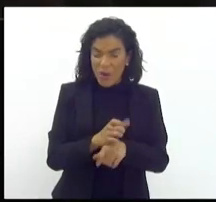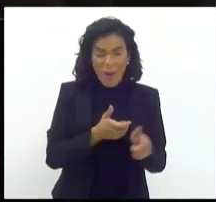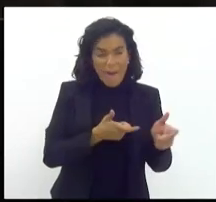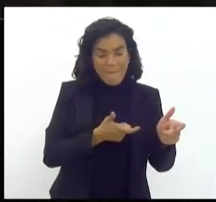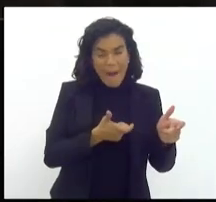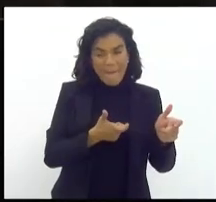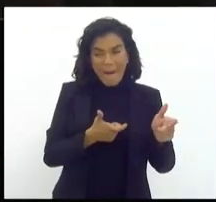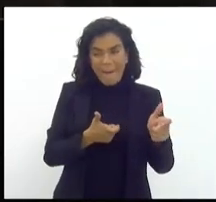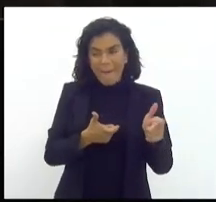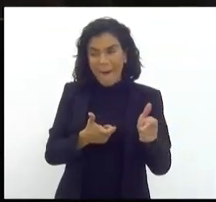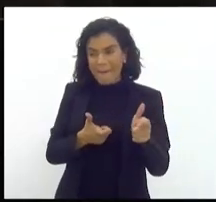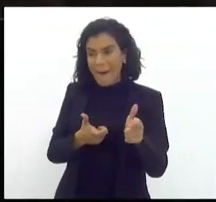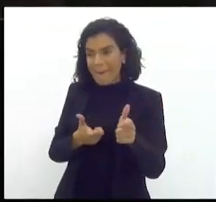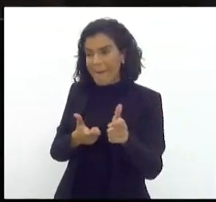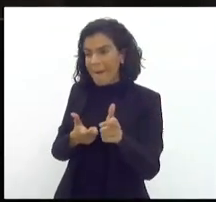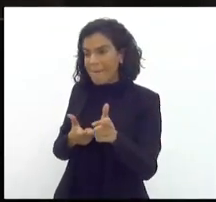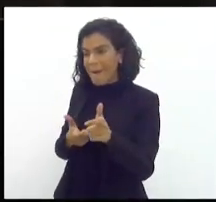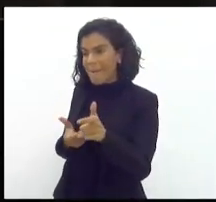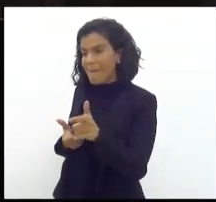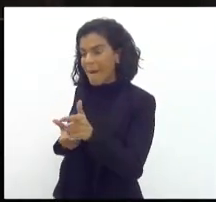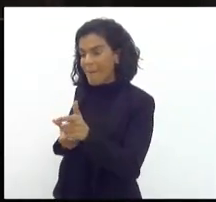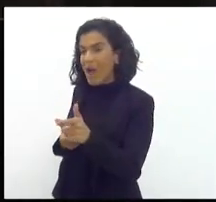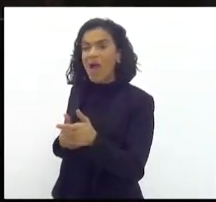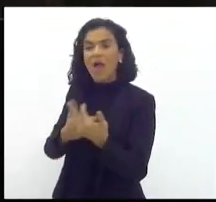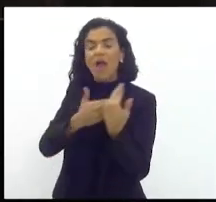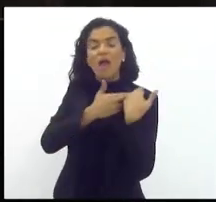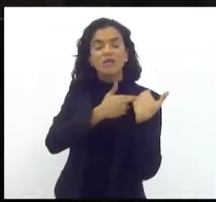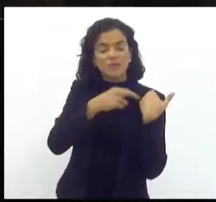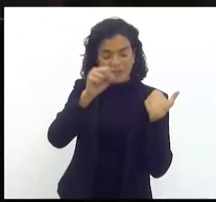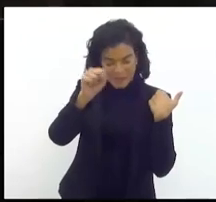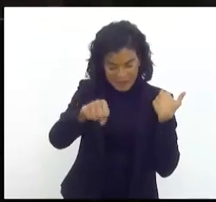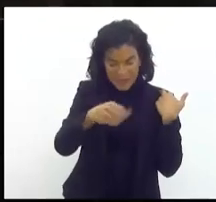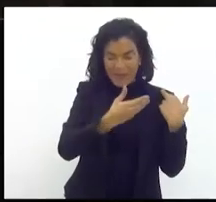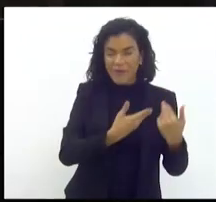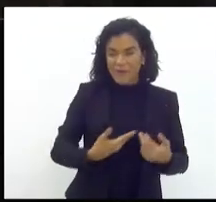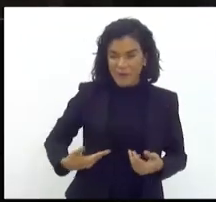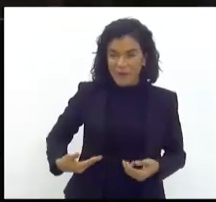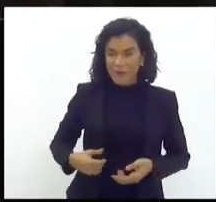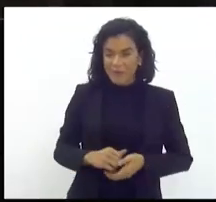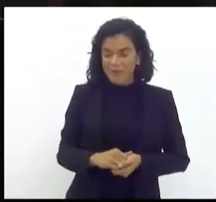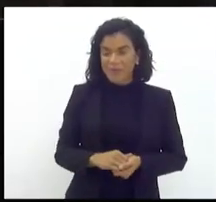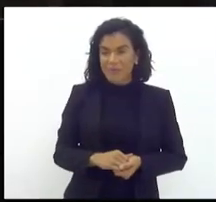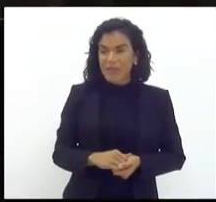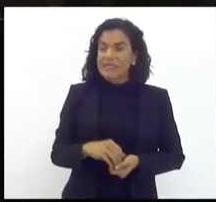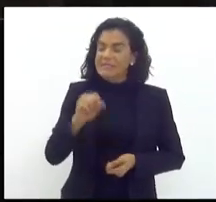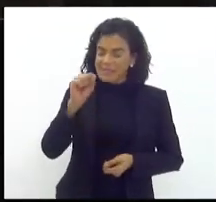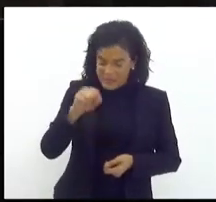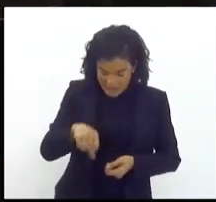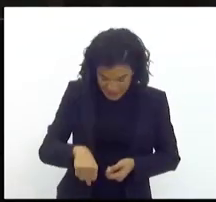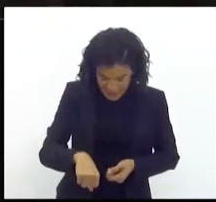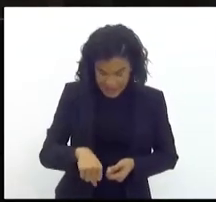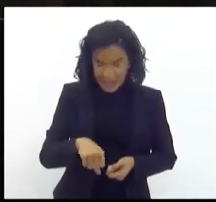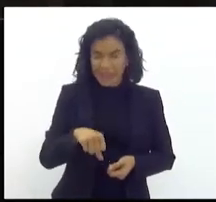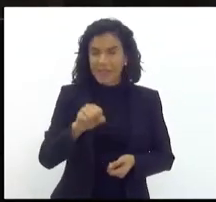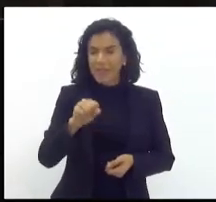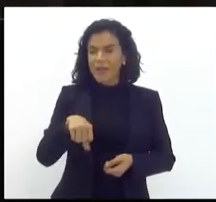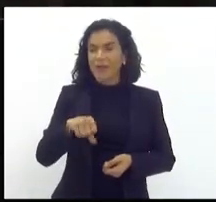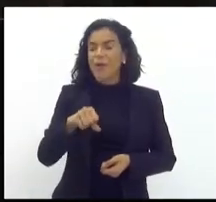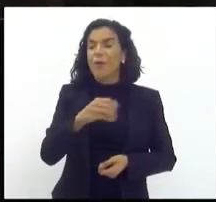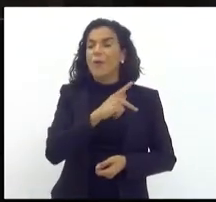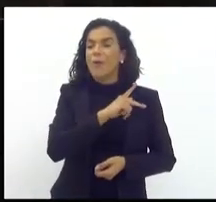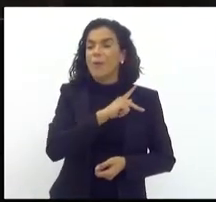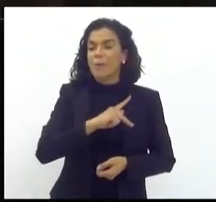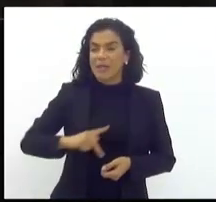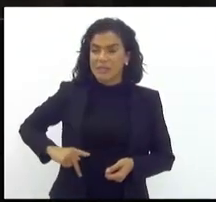assassinatos responsável É sim Governador responsável É sim o Presidente